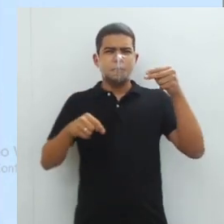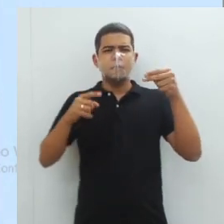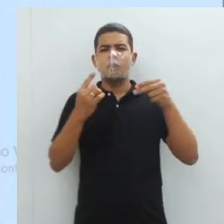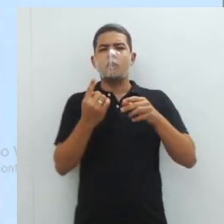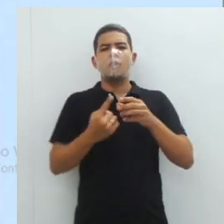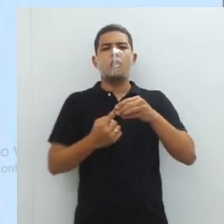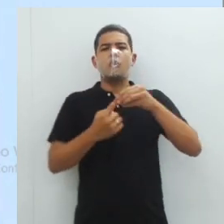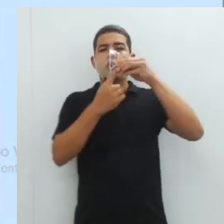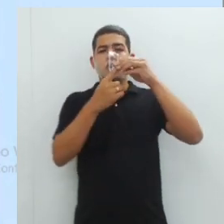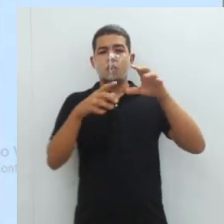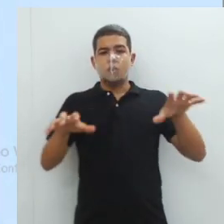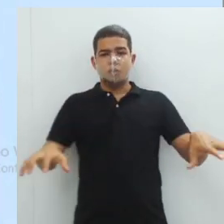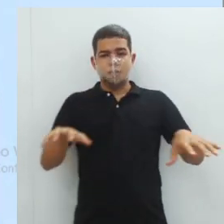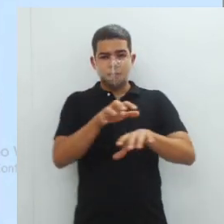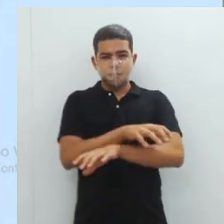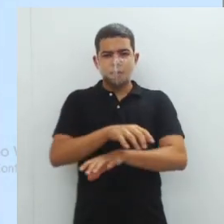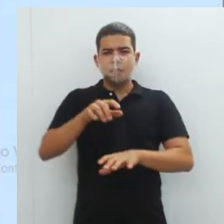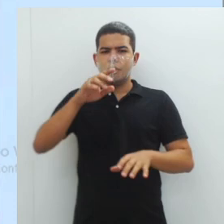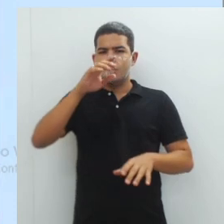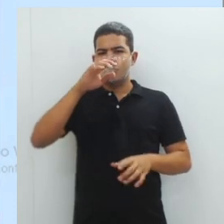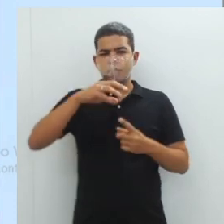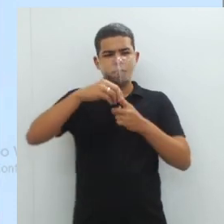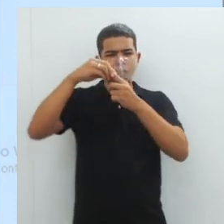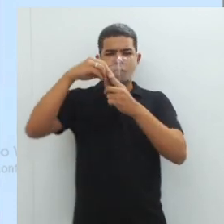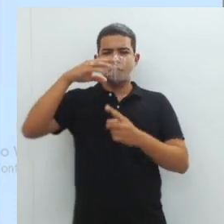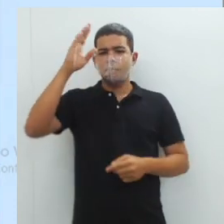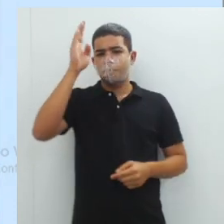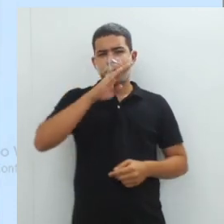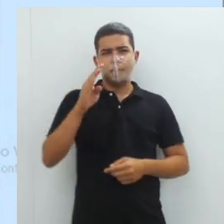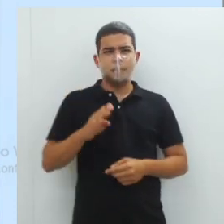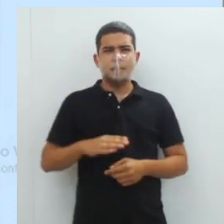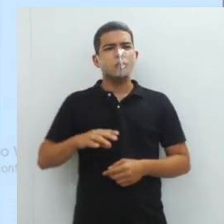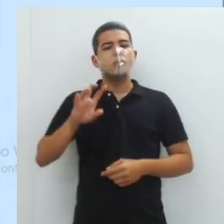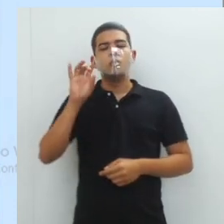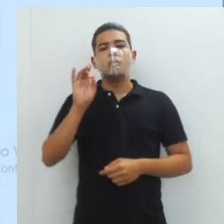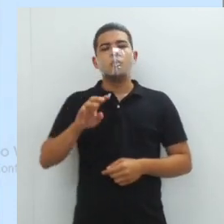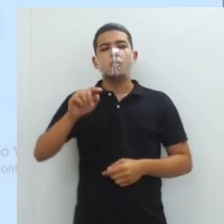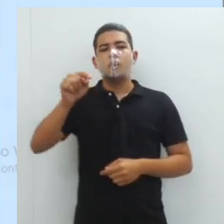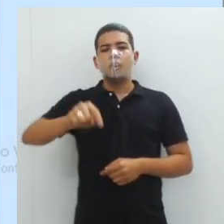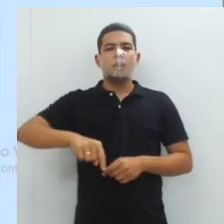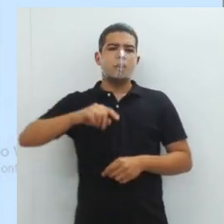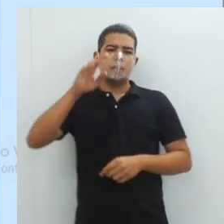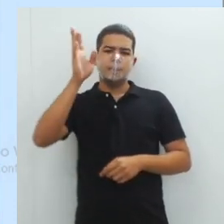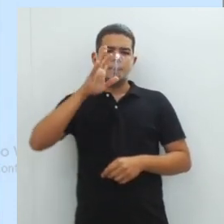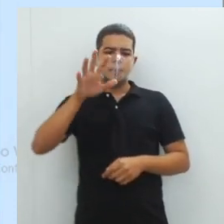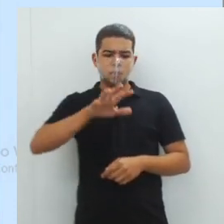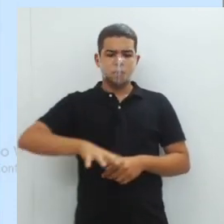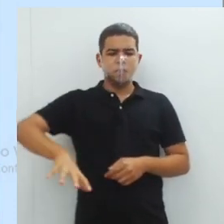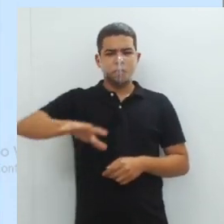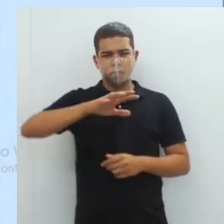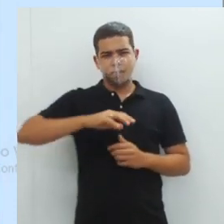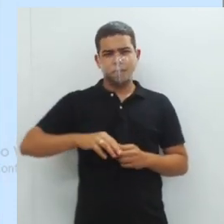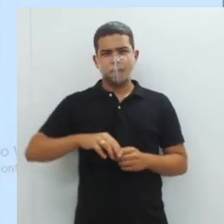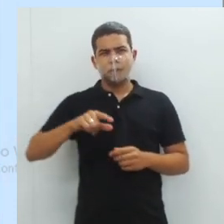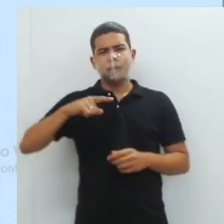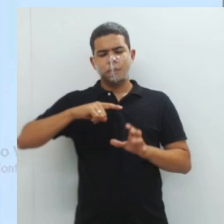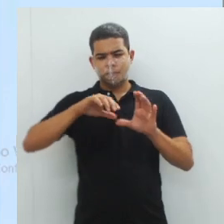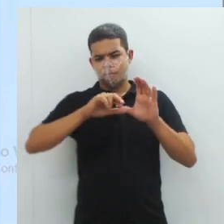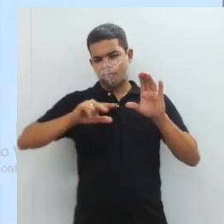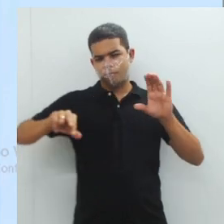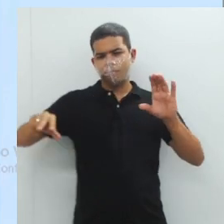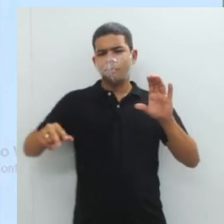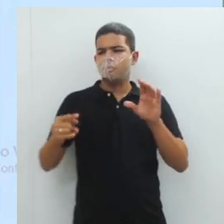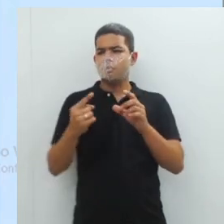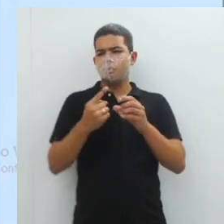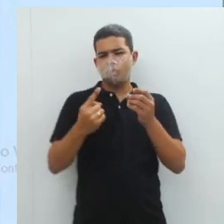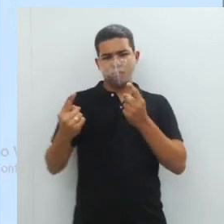bioma exclusivamente brasileiro, ele só está presente no nosso território, possui características únicas e peculiares dele, que a